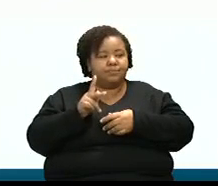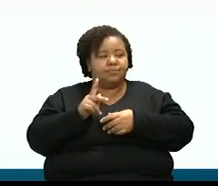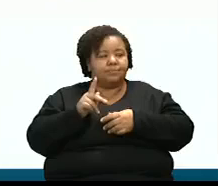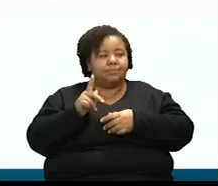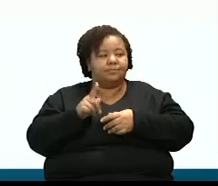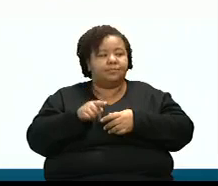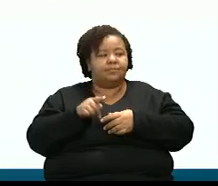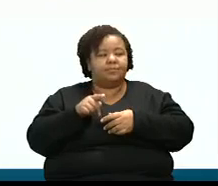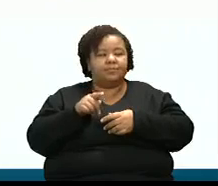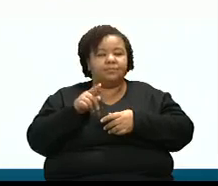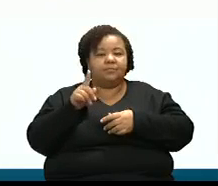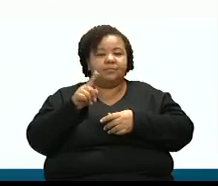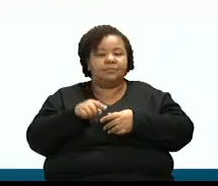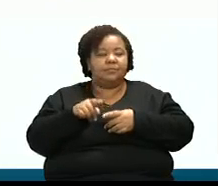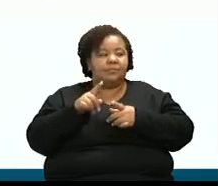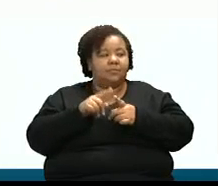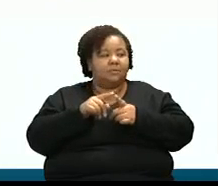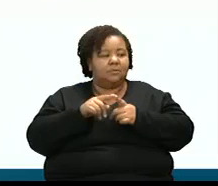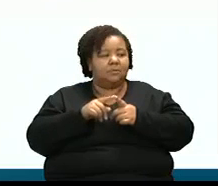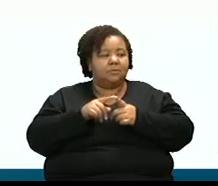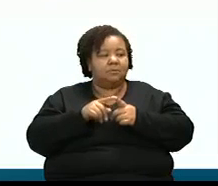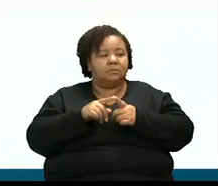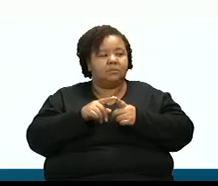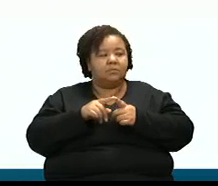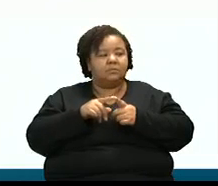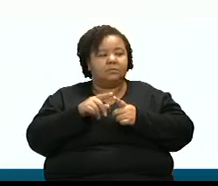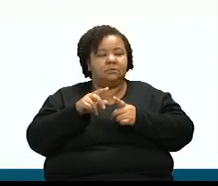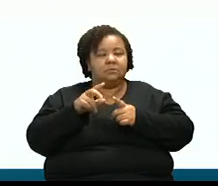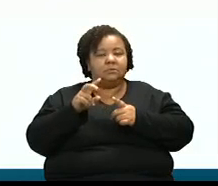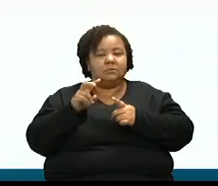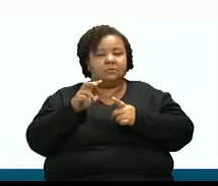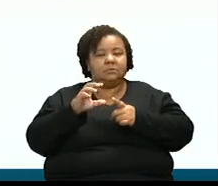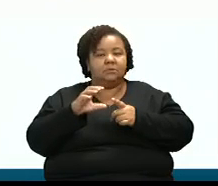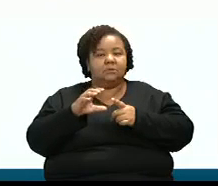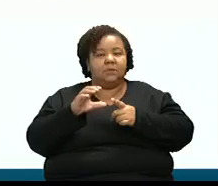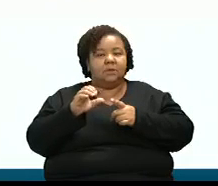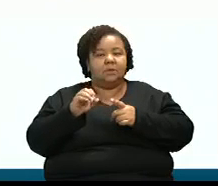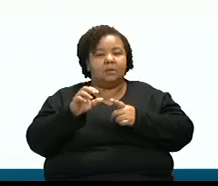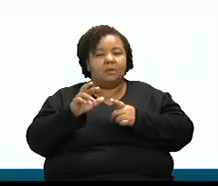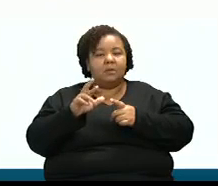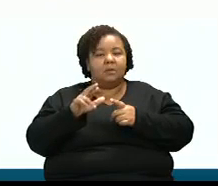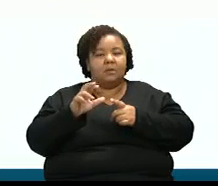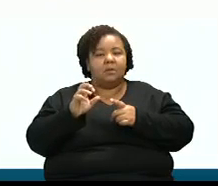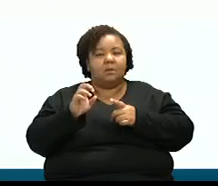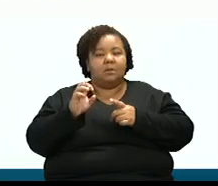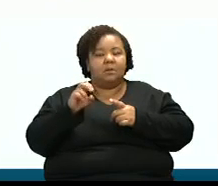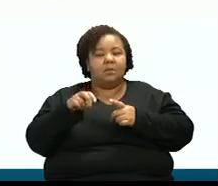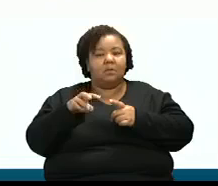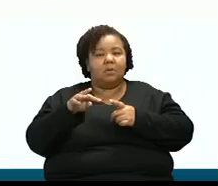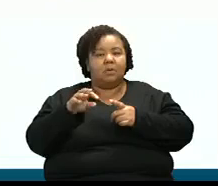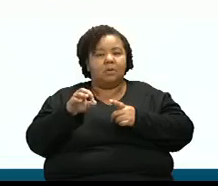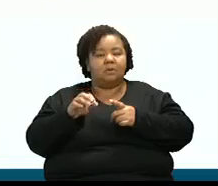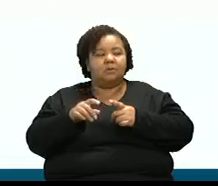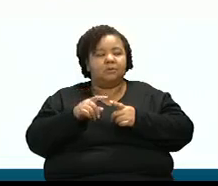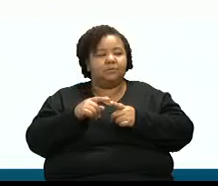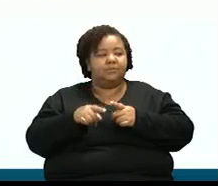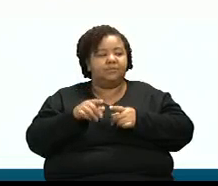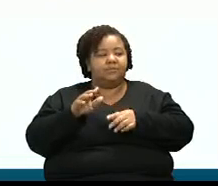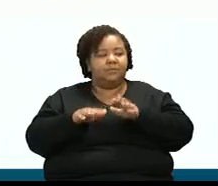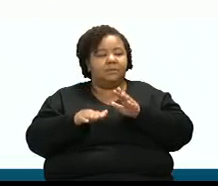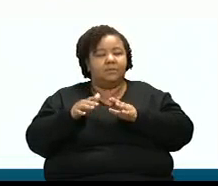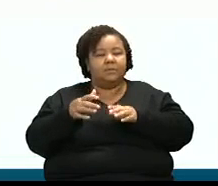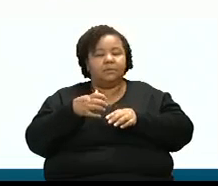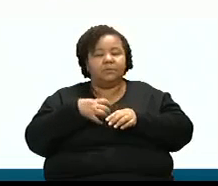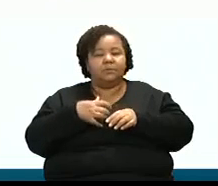integral de linha da corrente, que até agora ela vai ser considerada como uma constante, pois dependendo do